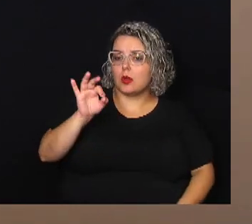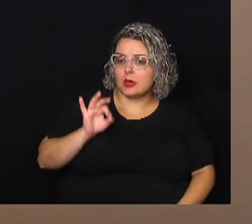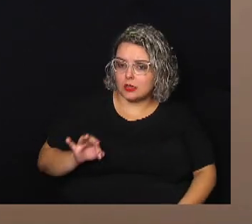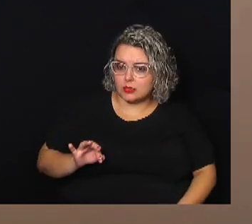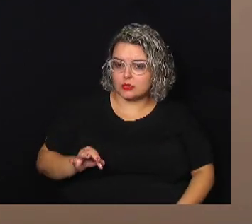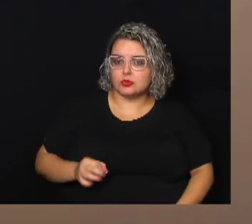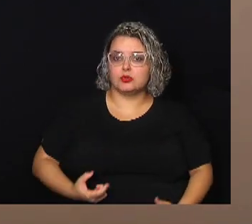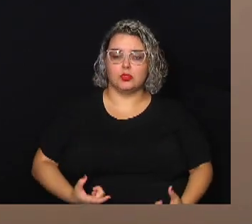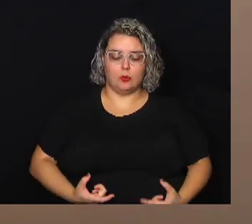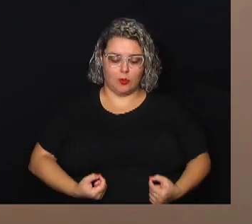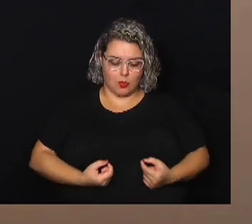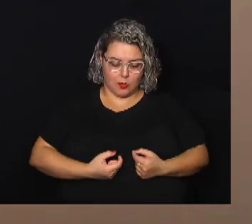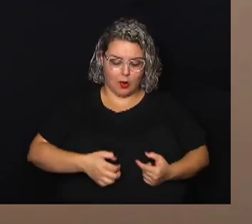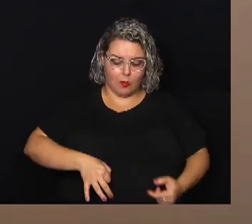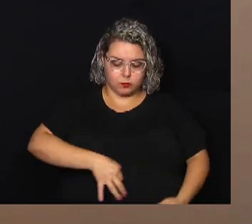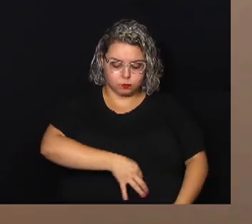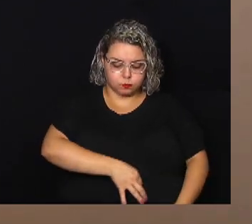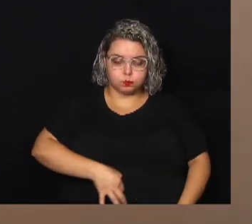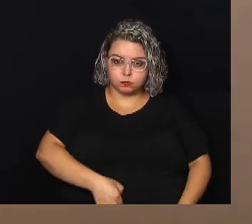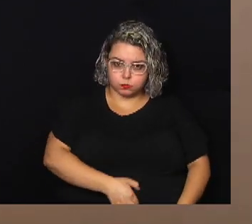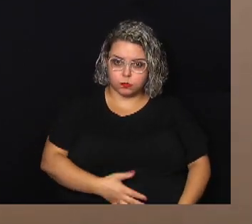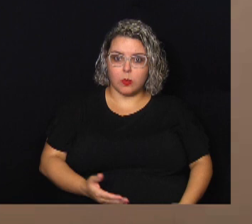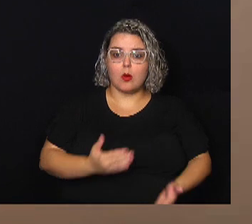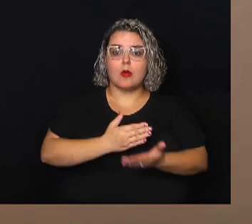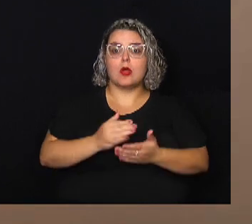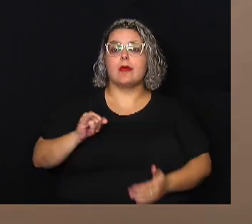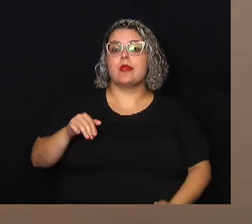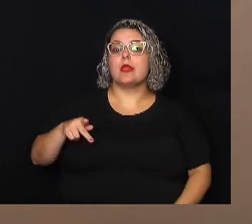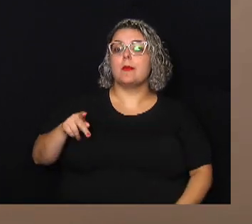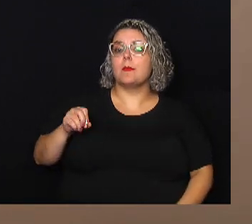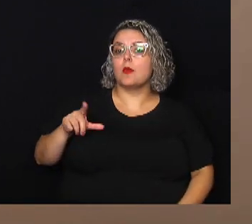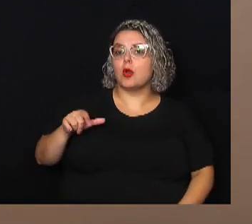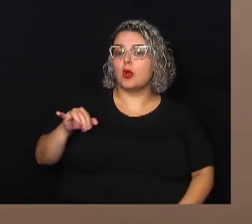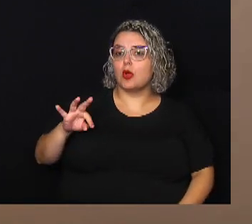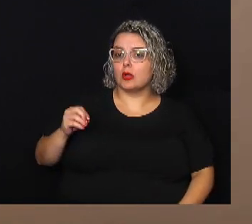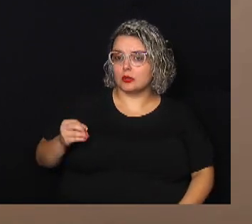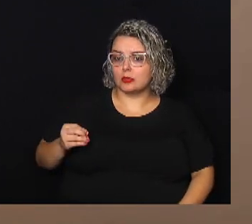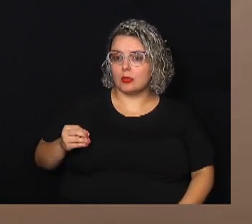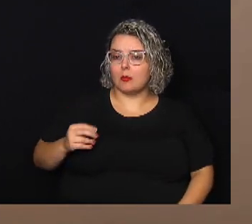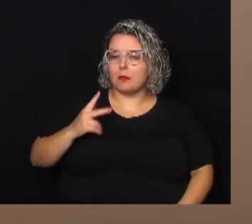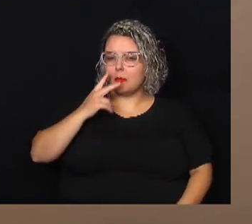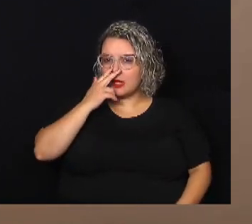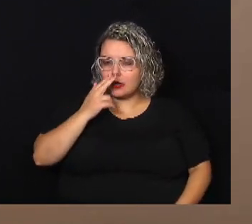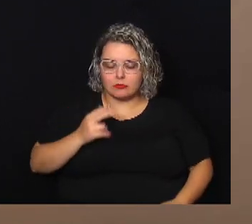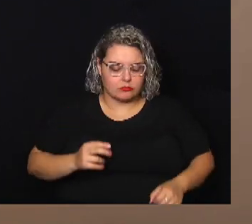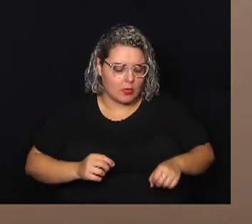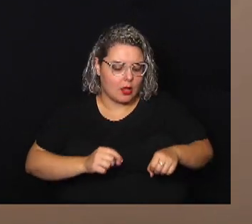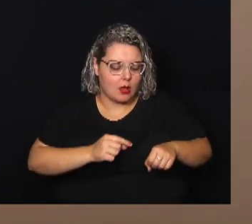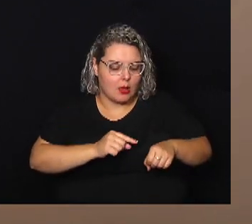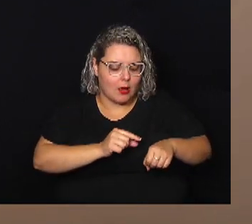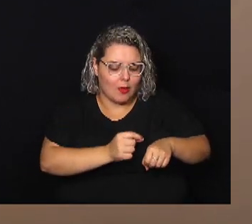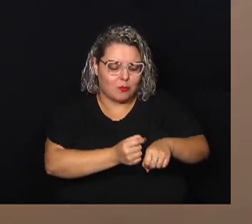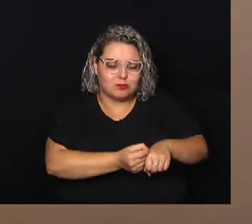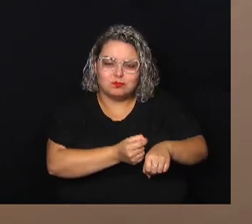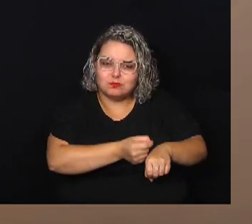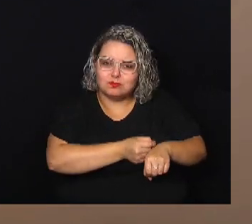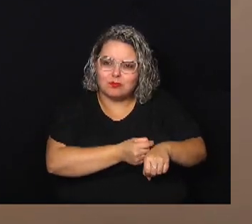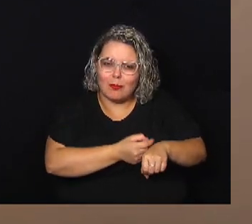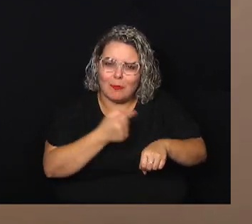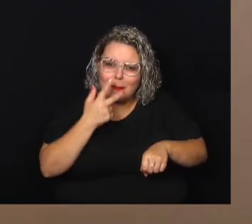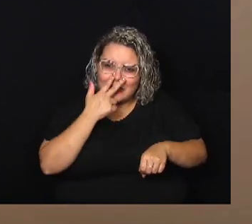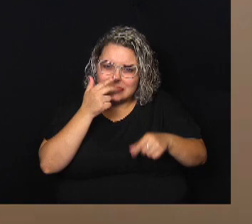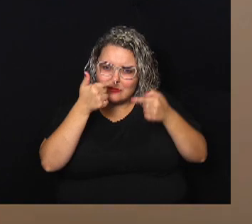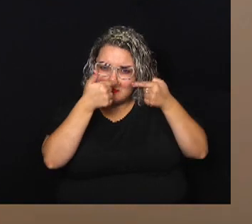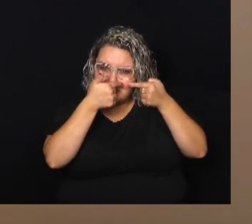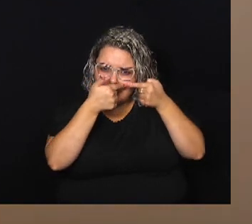de intestino, eles começam como um pólipo, que é como se fosse uma verruga, uma espinha no intestino, e eles evoluem